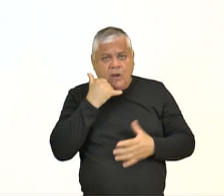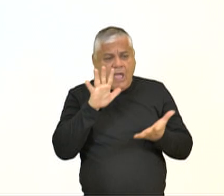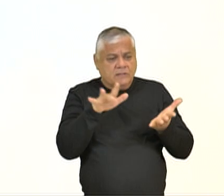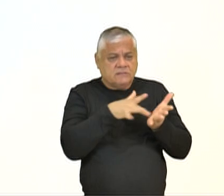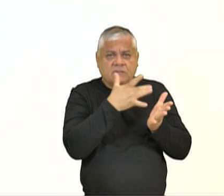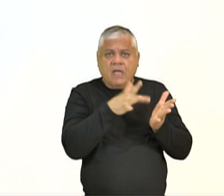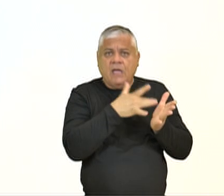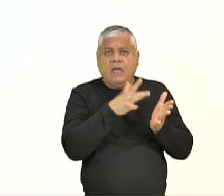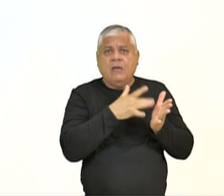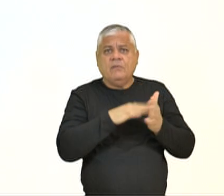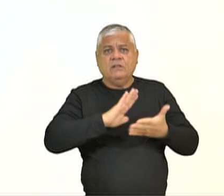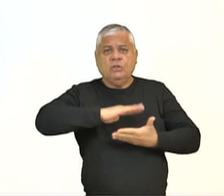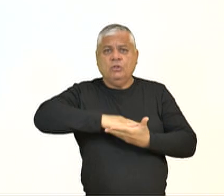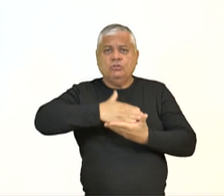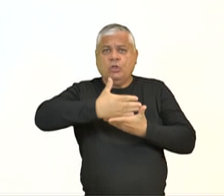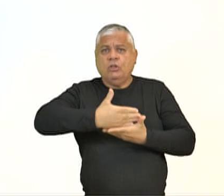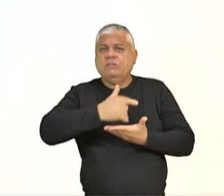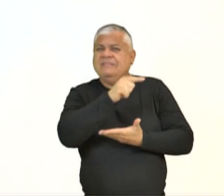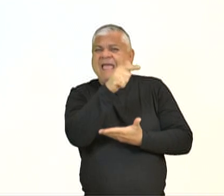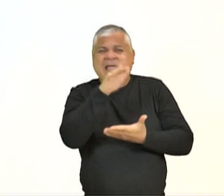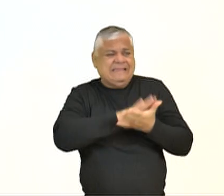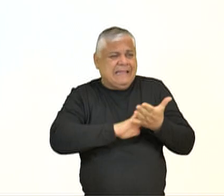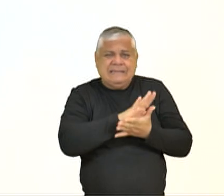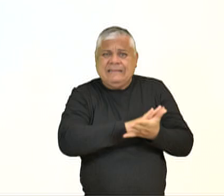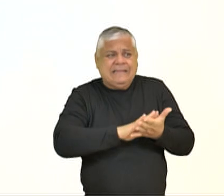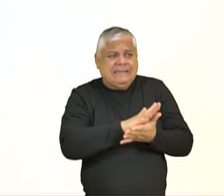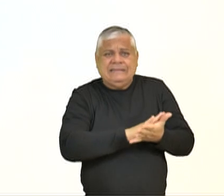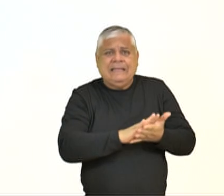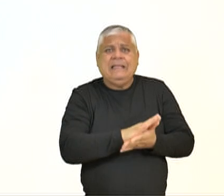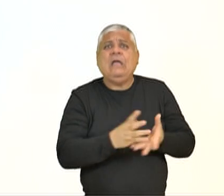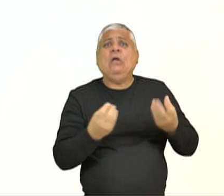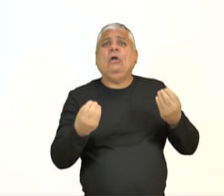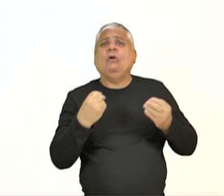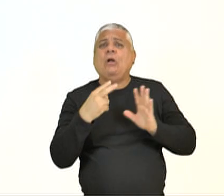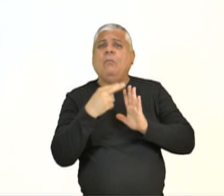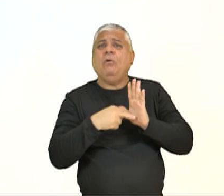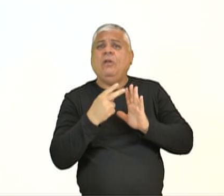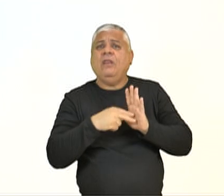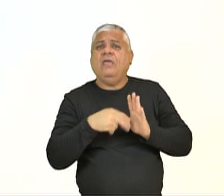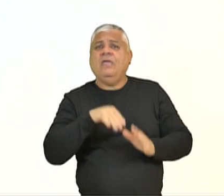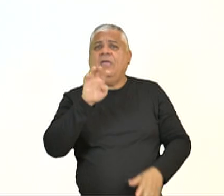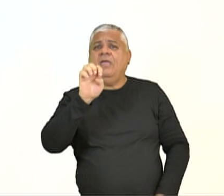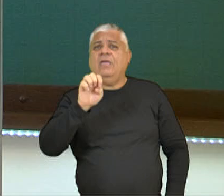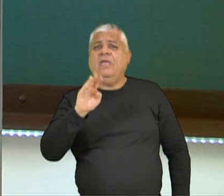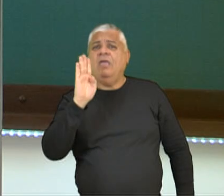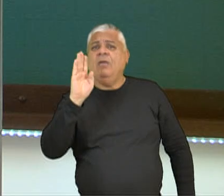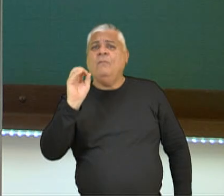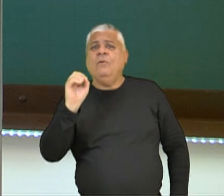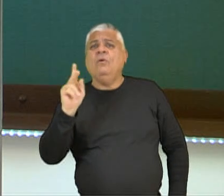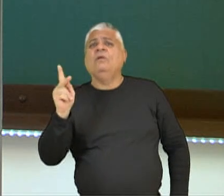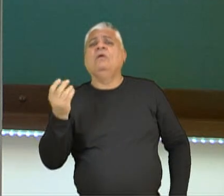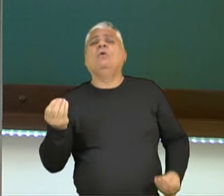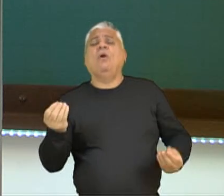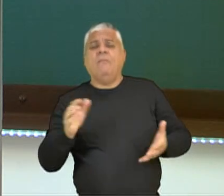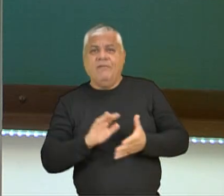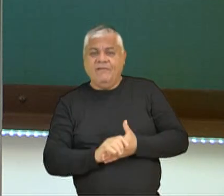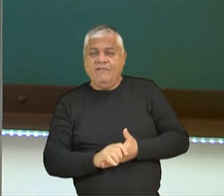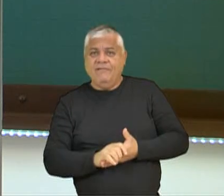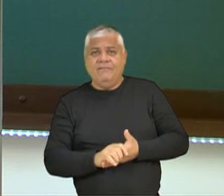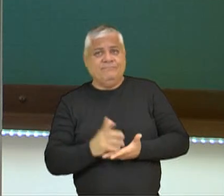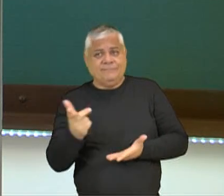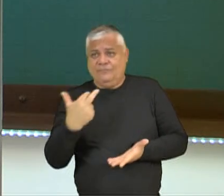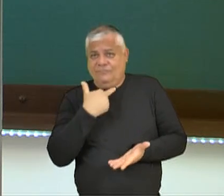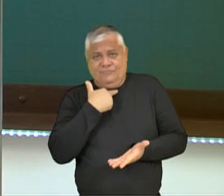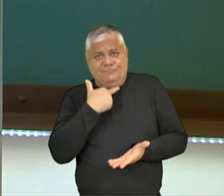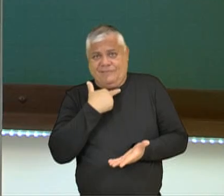um notebook ou um desktop, enfim, algum equipamento que possibilite a ela fazer a leitura no ambiente virtual, ela